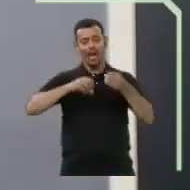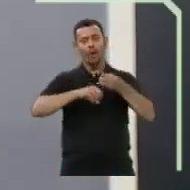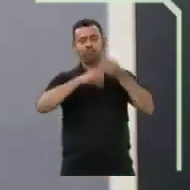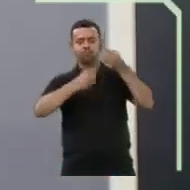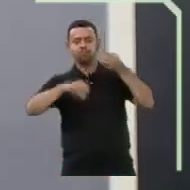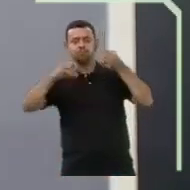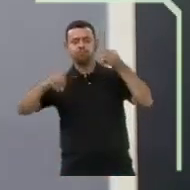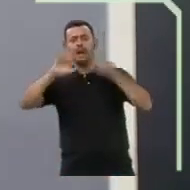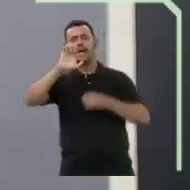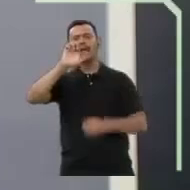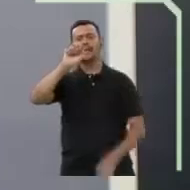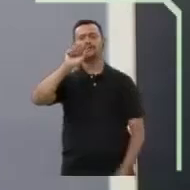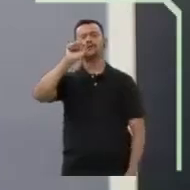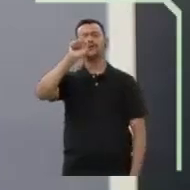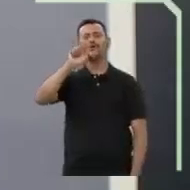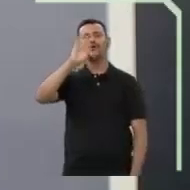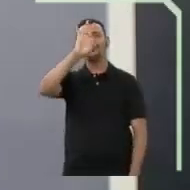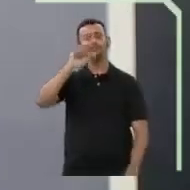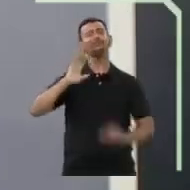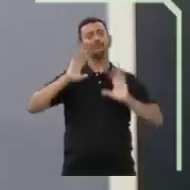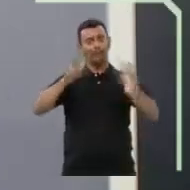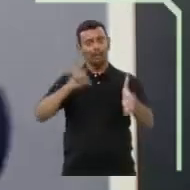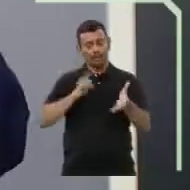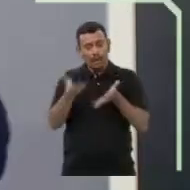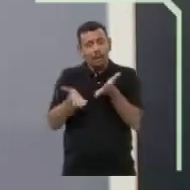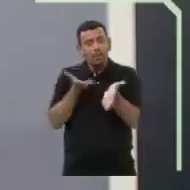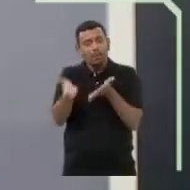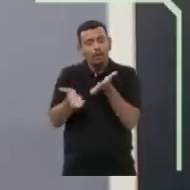a ausência de saneamento, ou a ausência de,